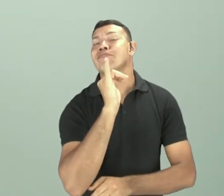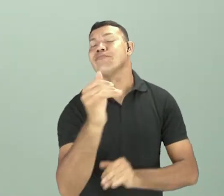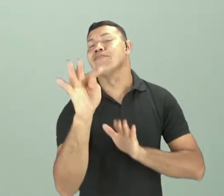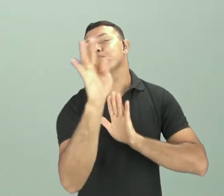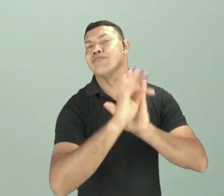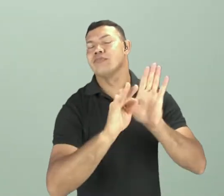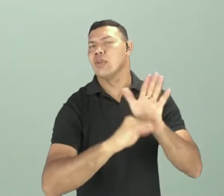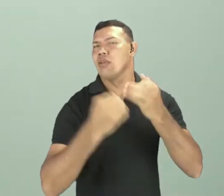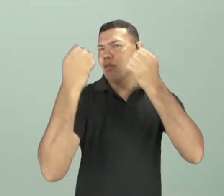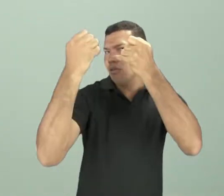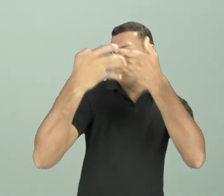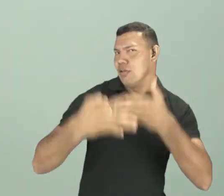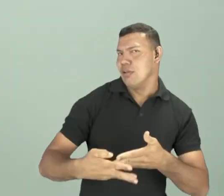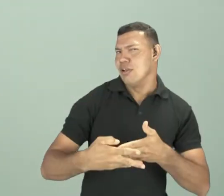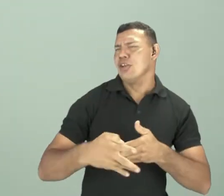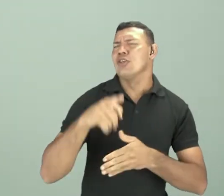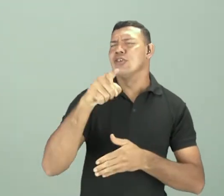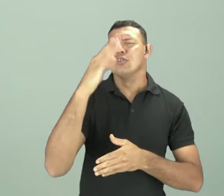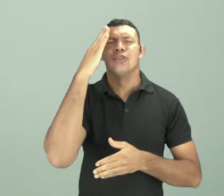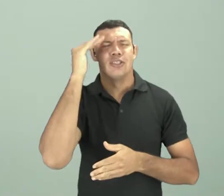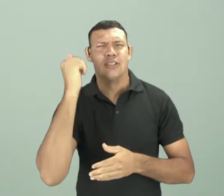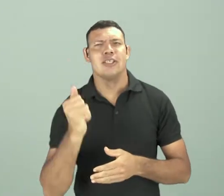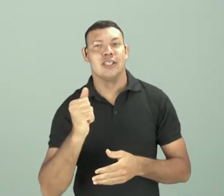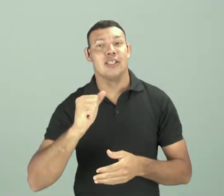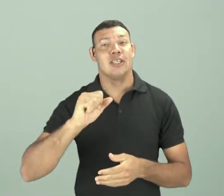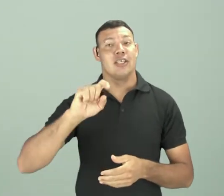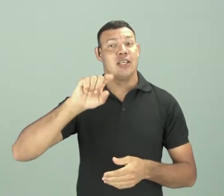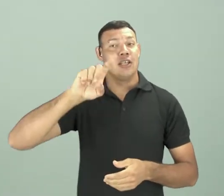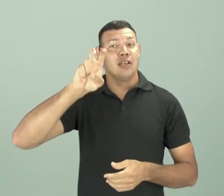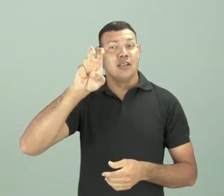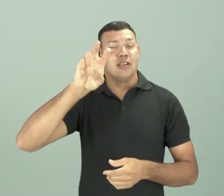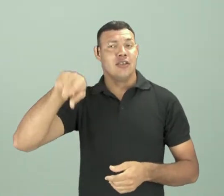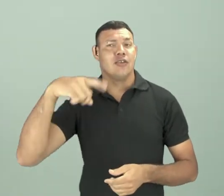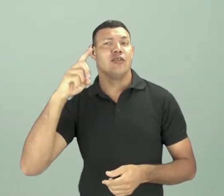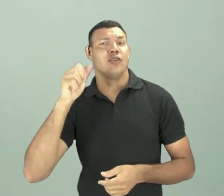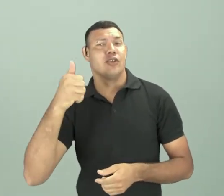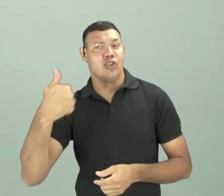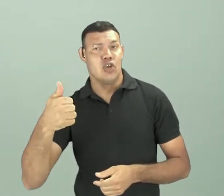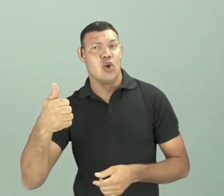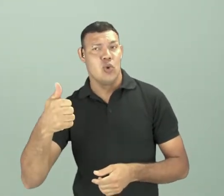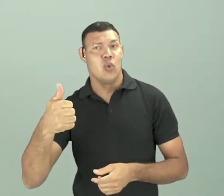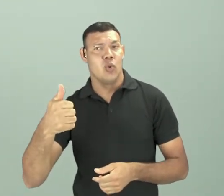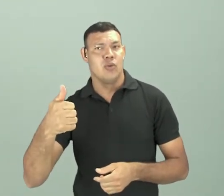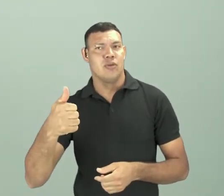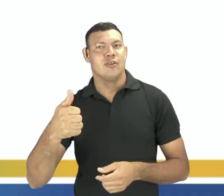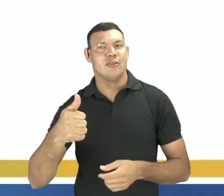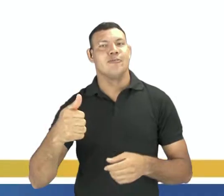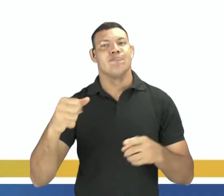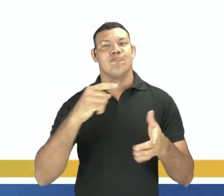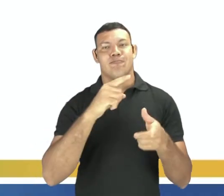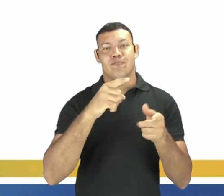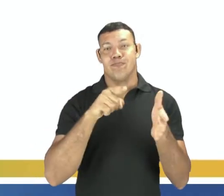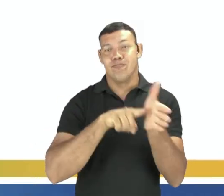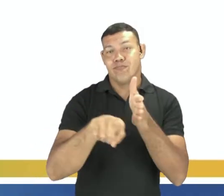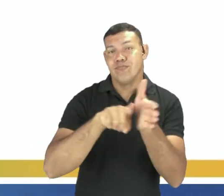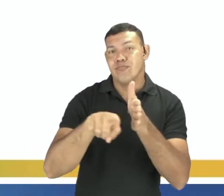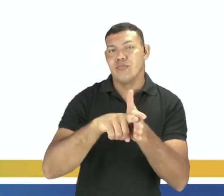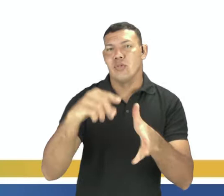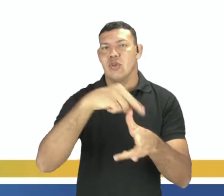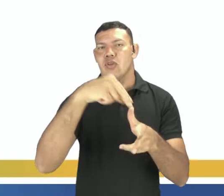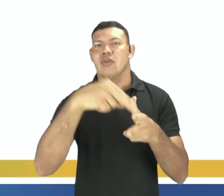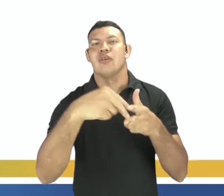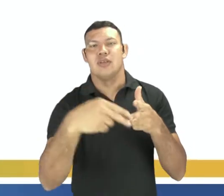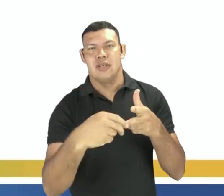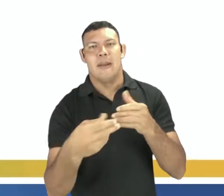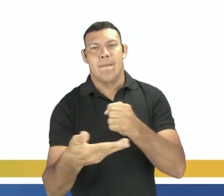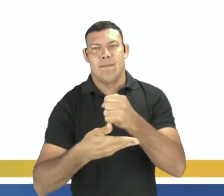Vou te explicar. Você sabia que 5,1% das questões do Enem são sobre os textos narrativos? Não? Pois é. Então significa